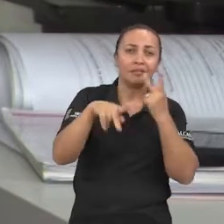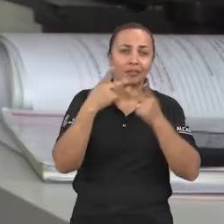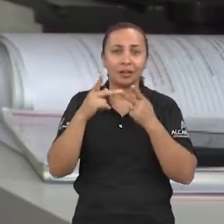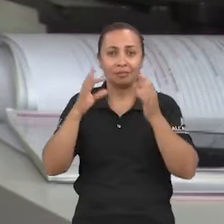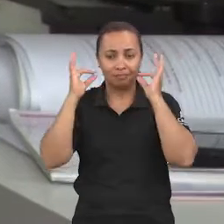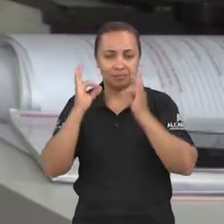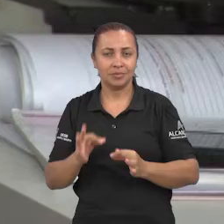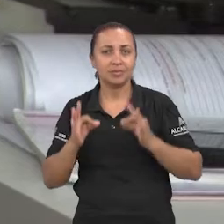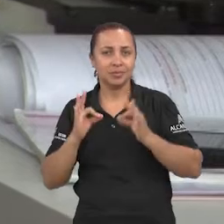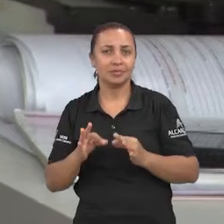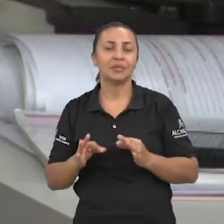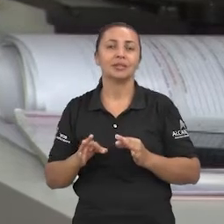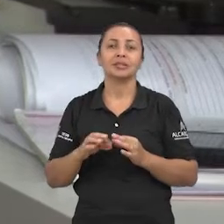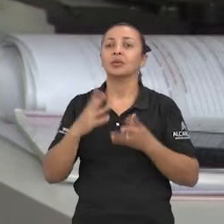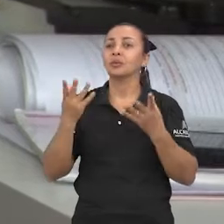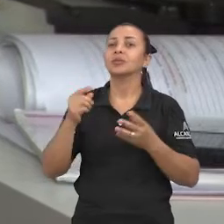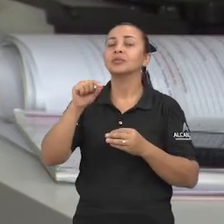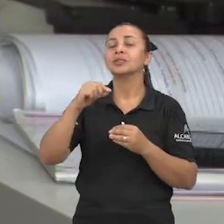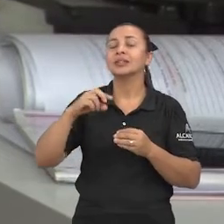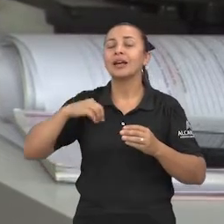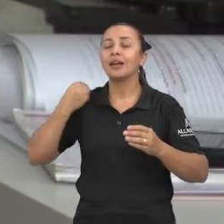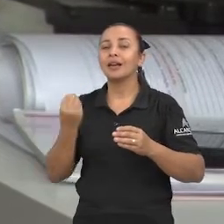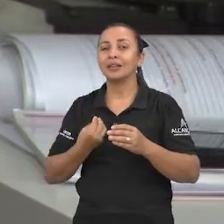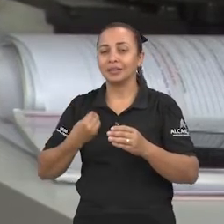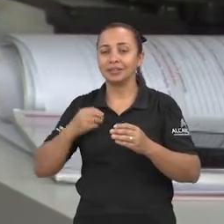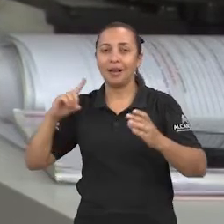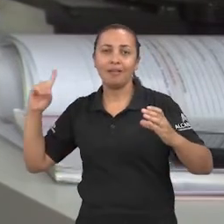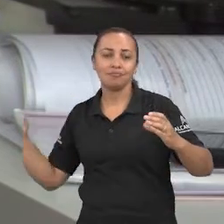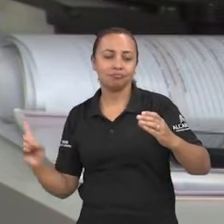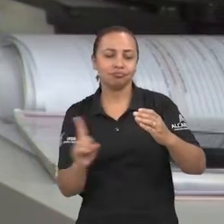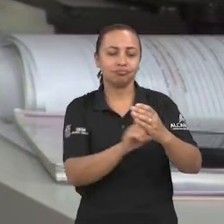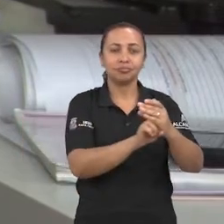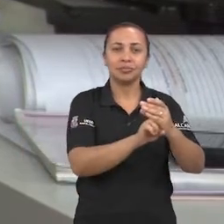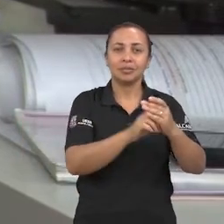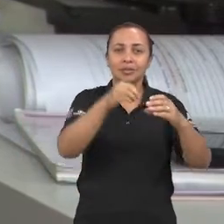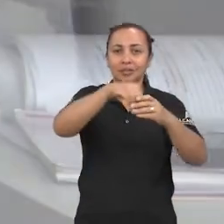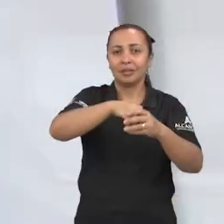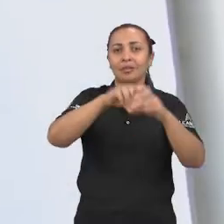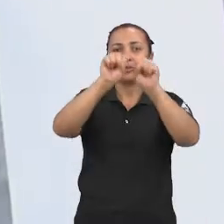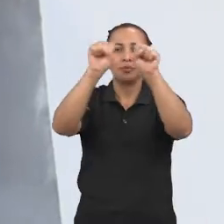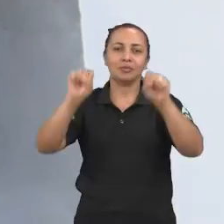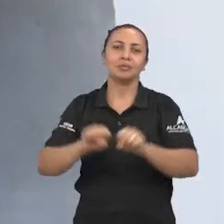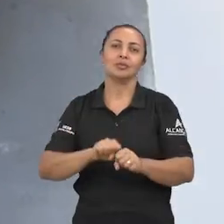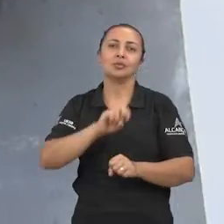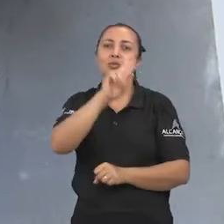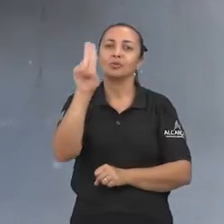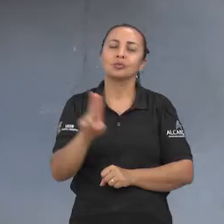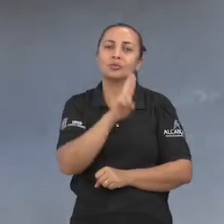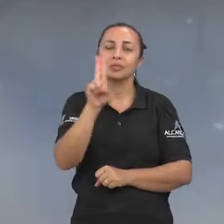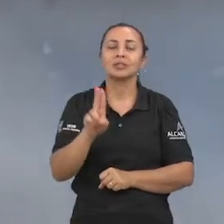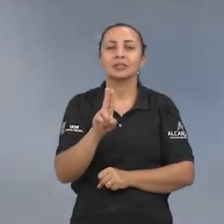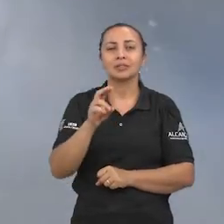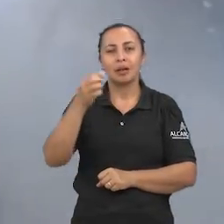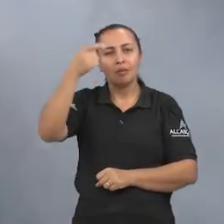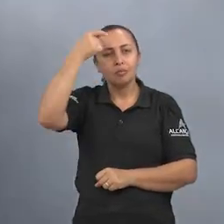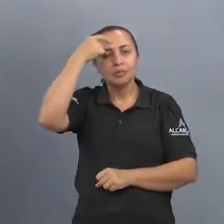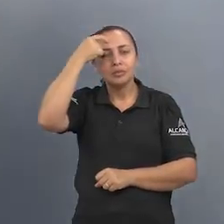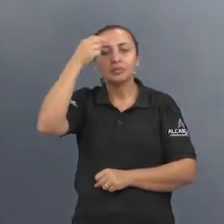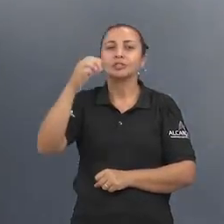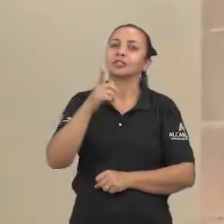mais propriedade, uma vez que você está inserido dentro desse sistema de utilização consciente de